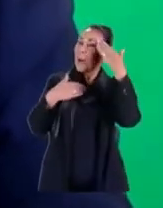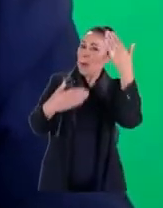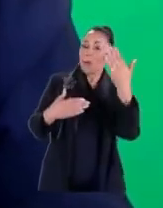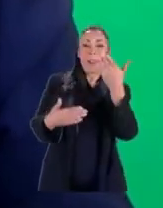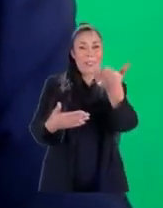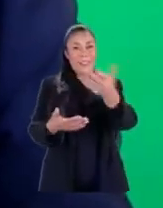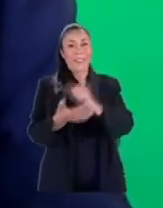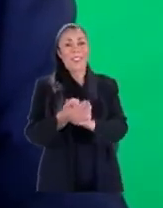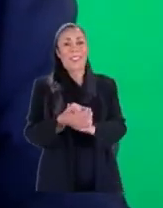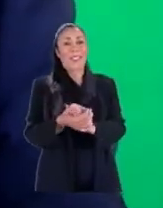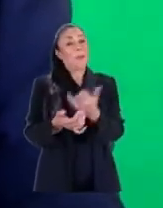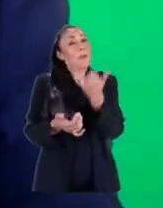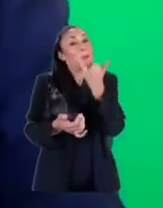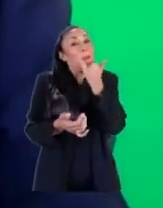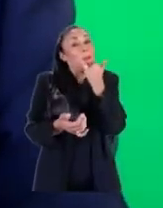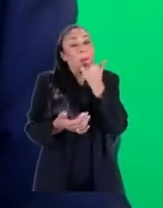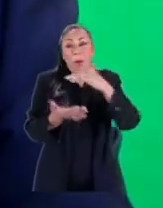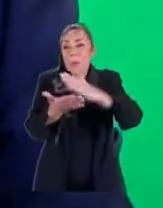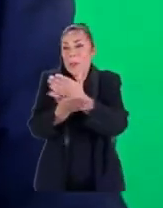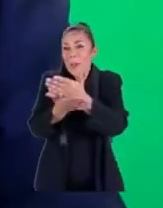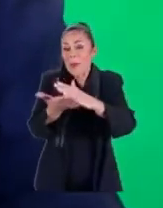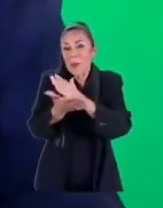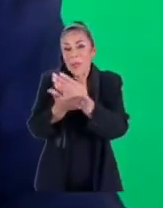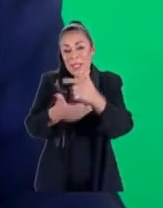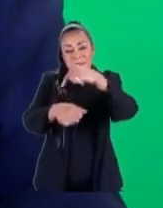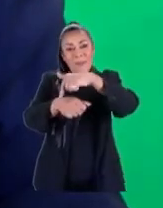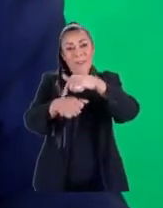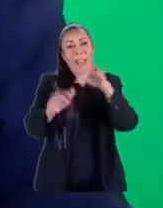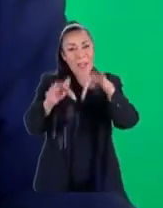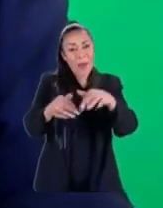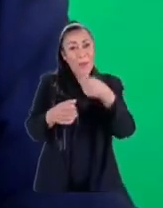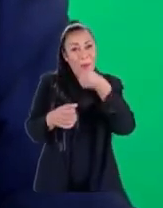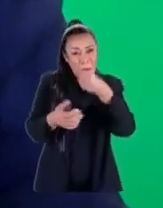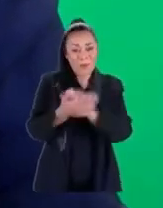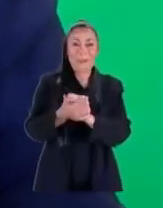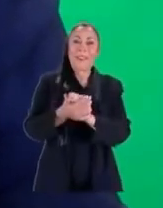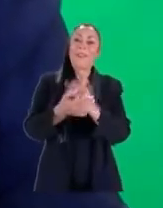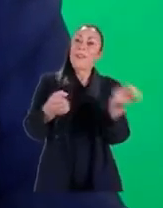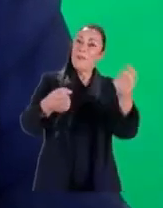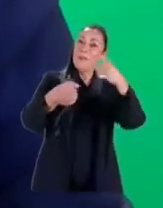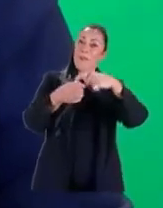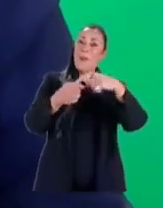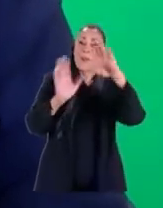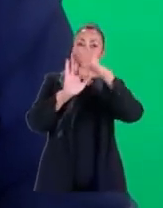você. Desculpe por ter incomodado nesse horário depois do jornal. E a gente volta com o